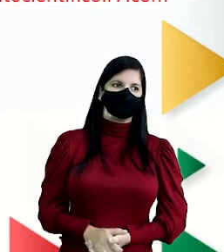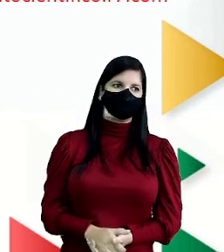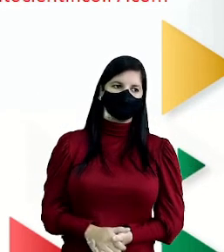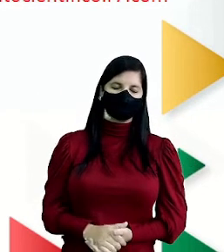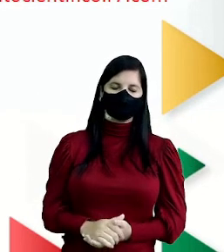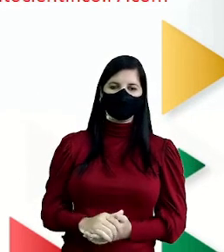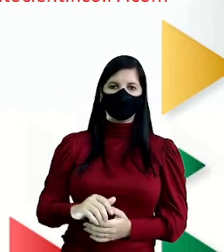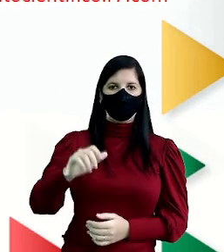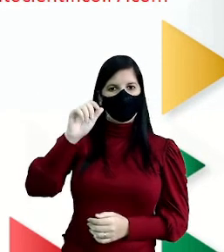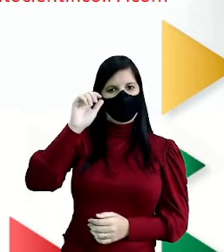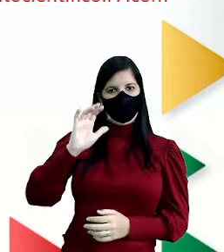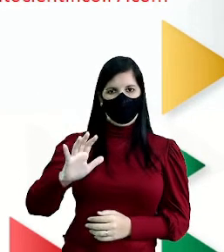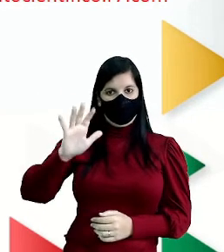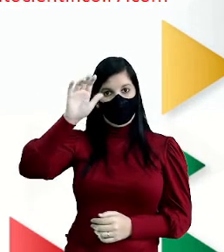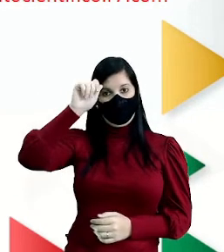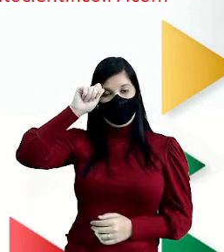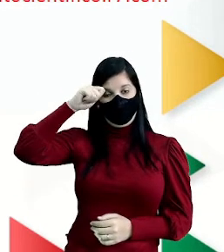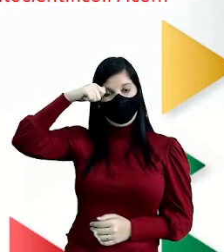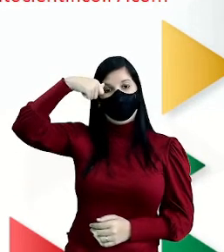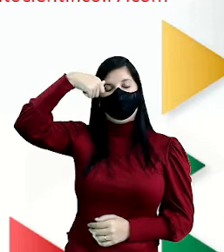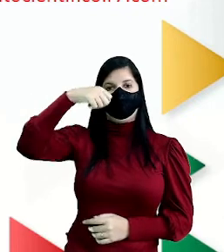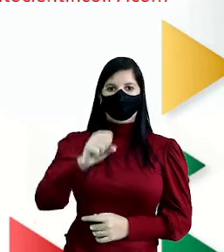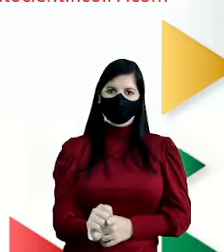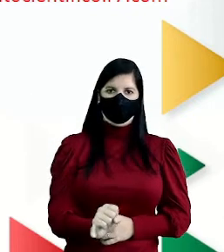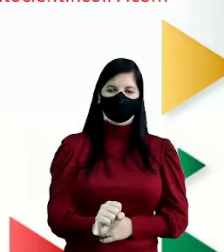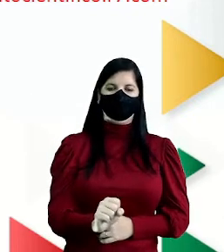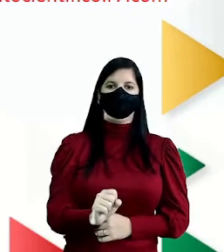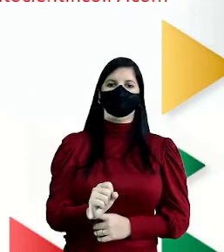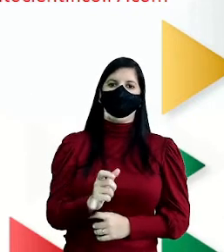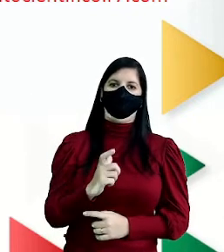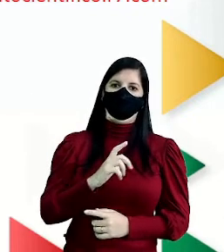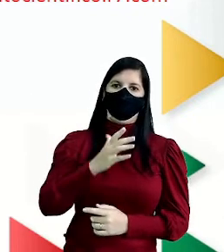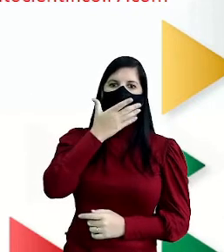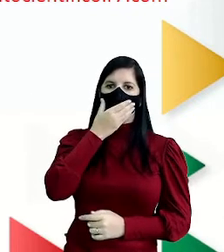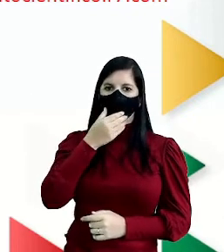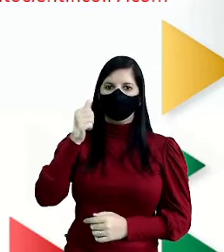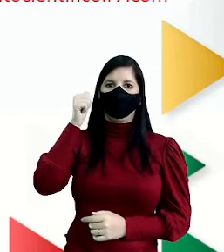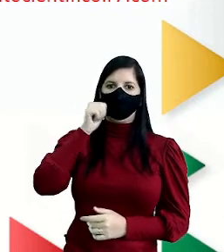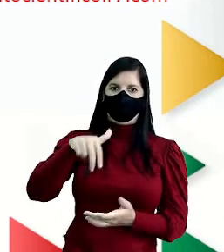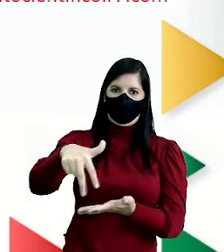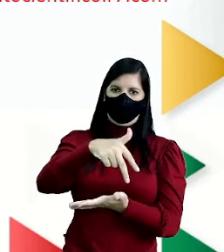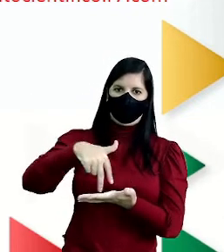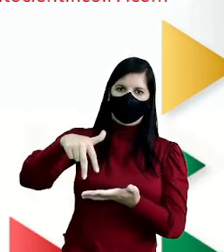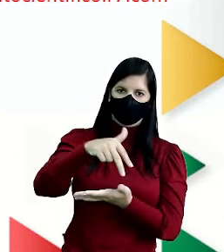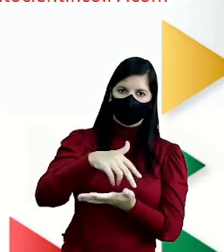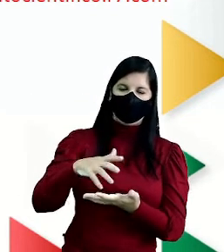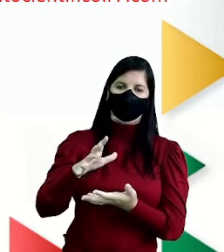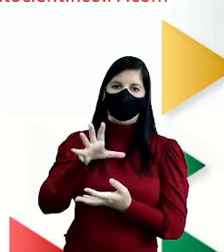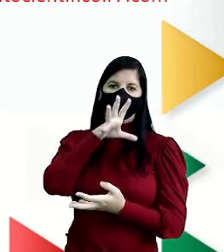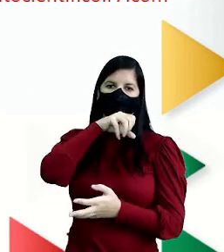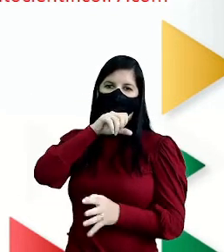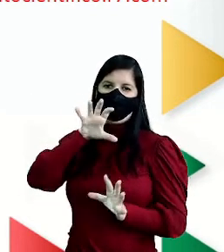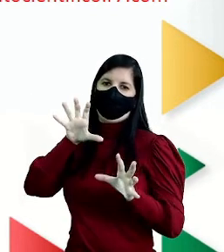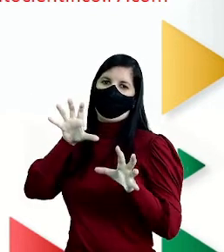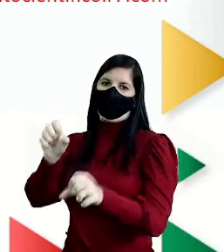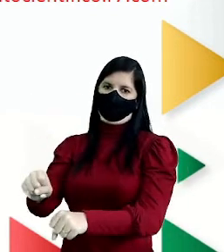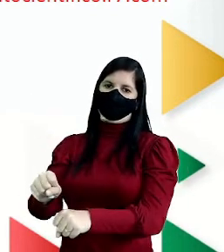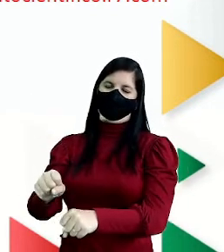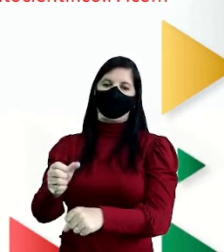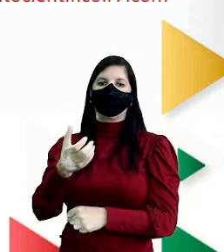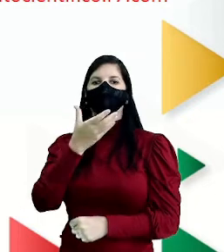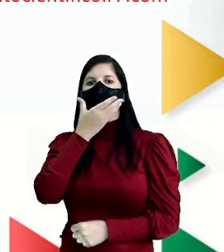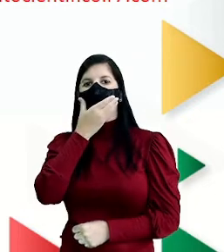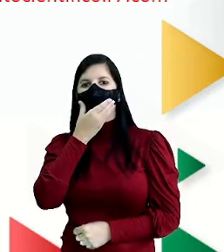África do Sul, entre os Zulus da África do Sul, homens e mulheres fazem danças de caça separadamente. Né? Então, os homens